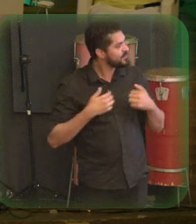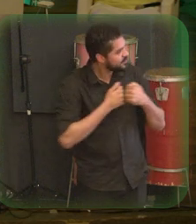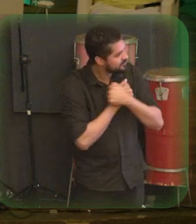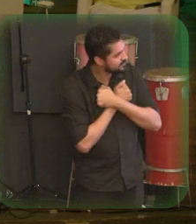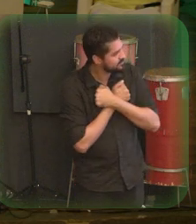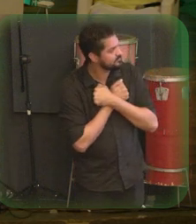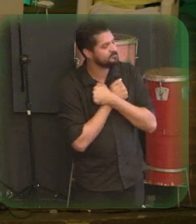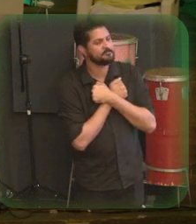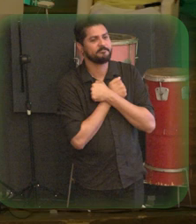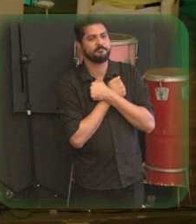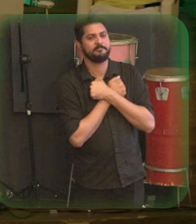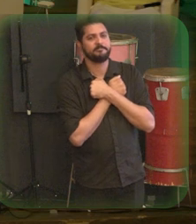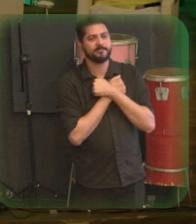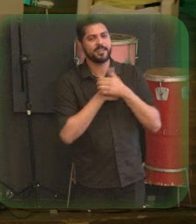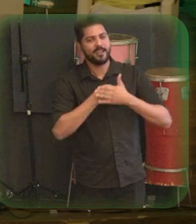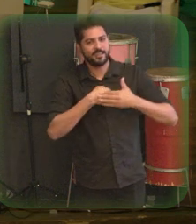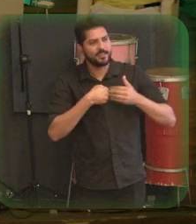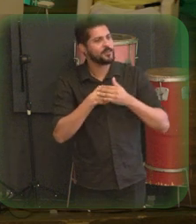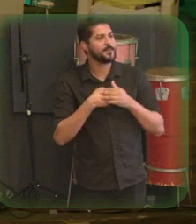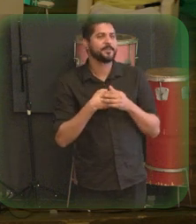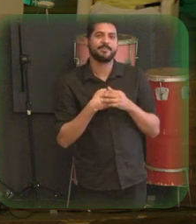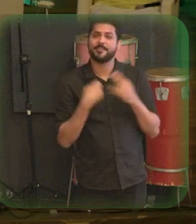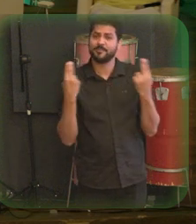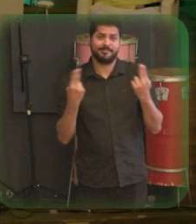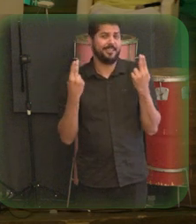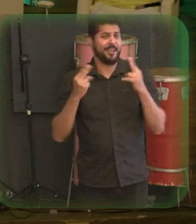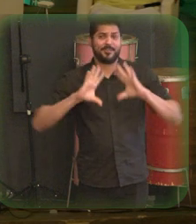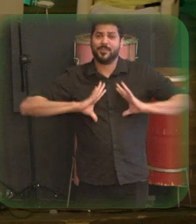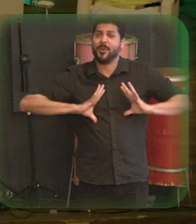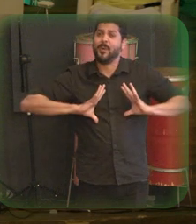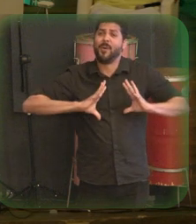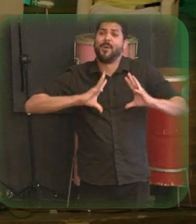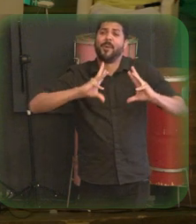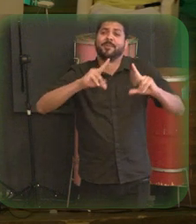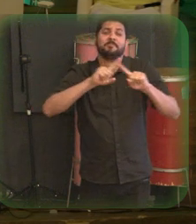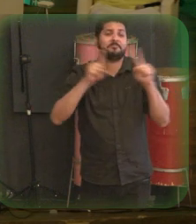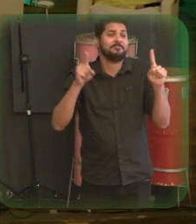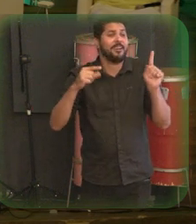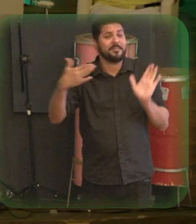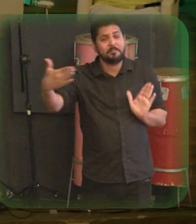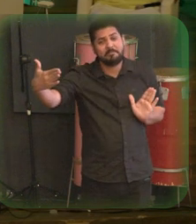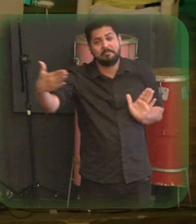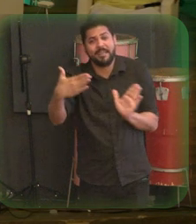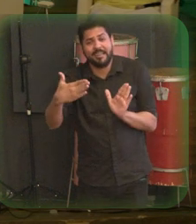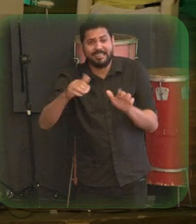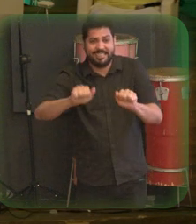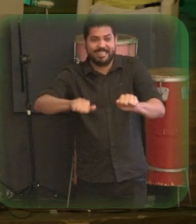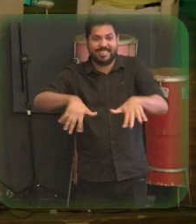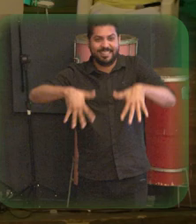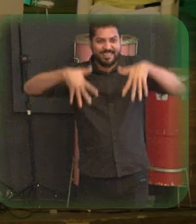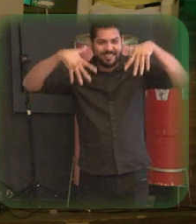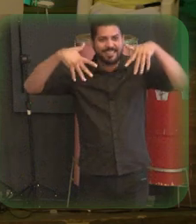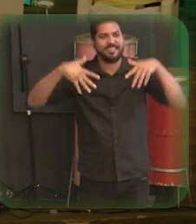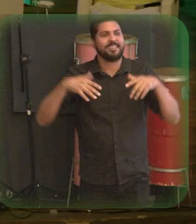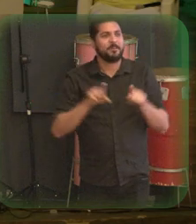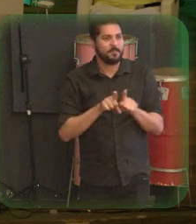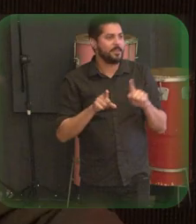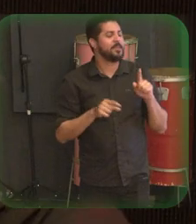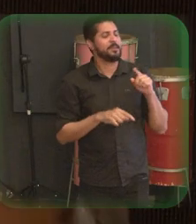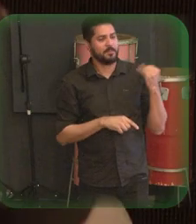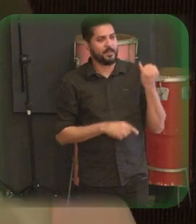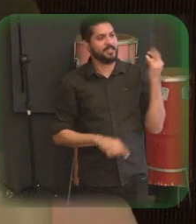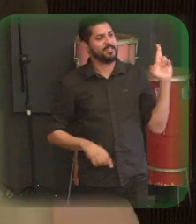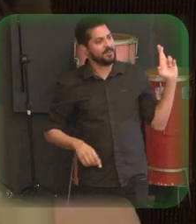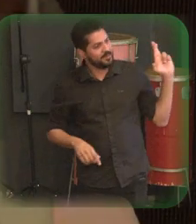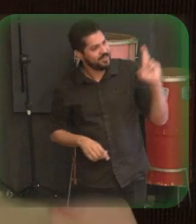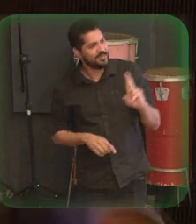mundo se mobilizou. Não deu para trazer todo mundo, ministro, todo mundo estava querendo vir, mas o espaço era... Mas então temos aqui uma representação também importante da